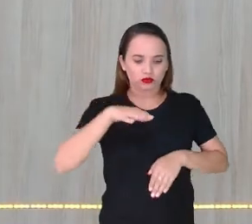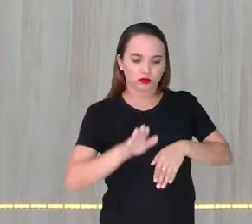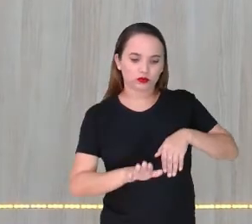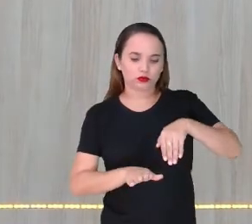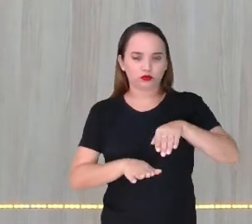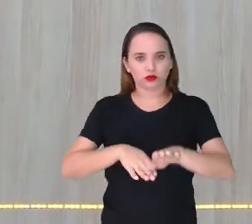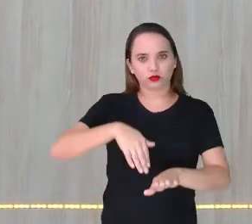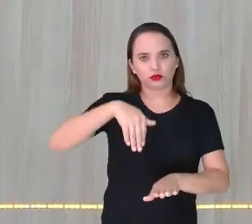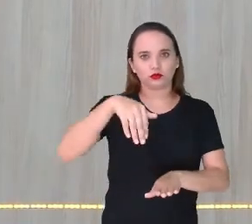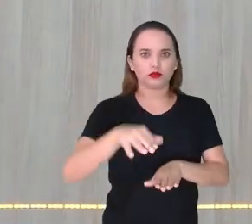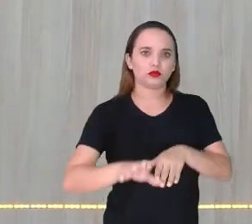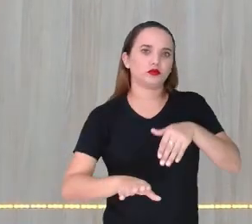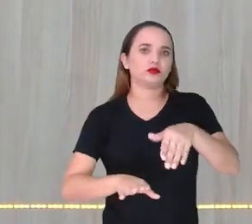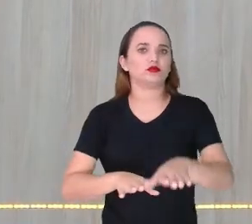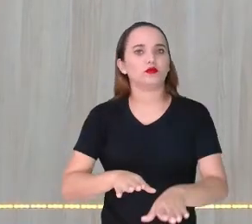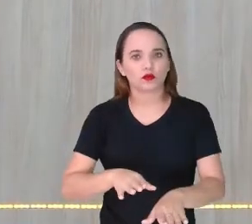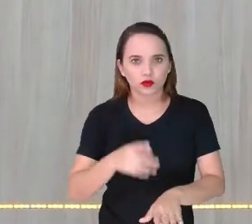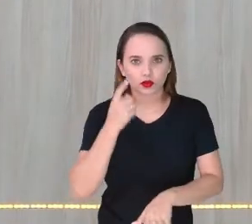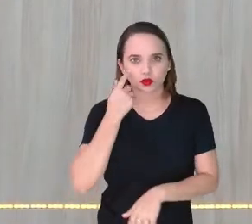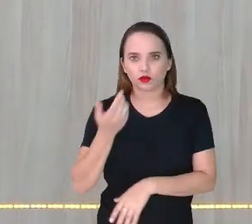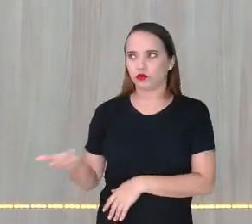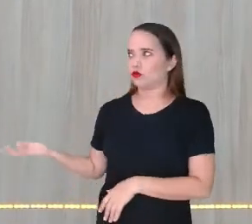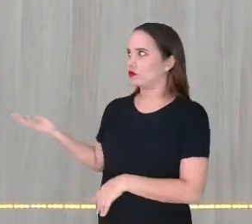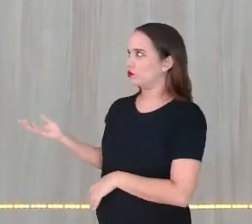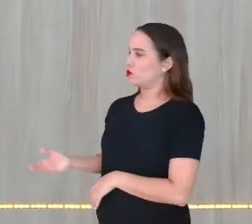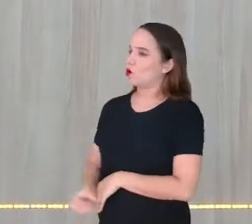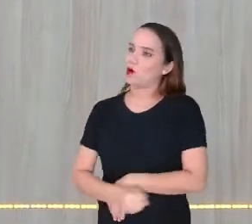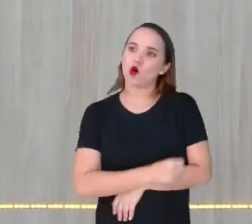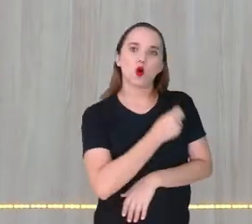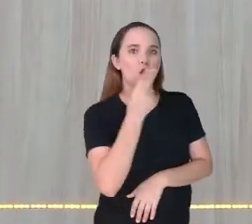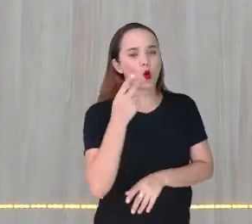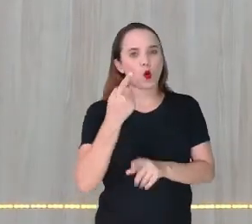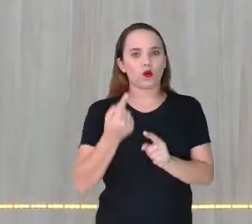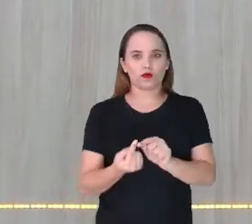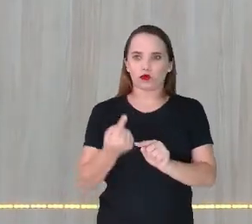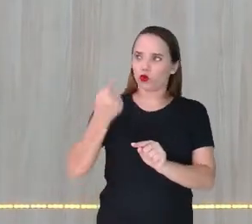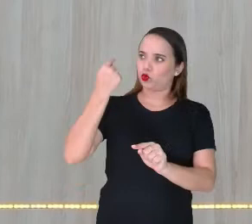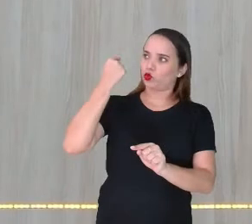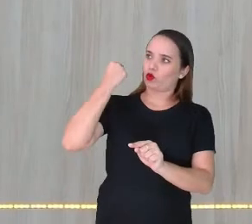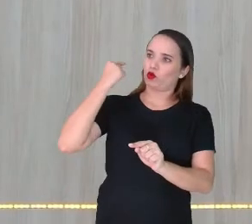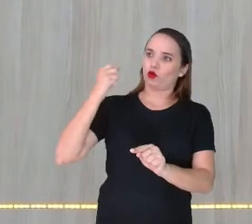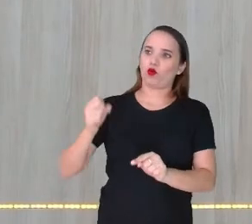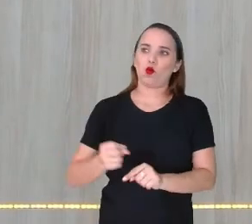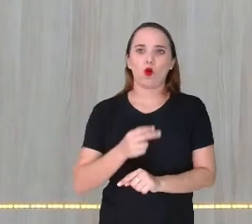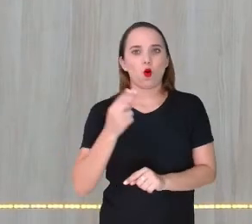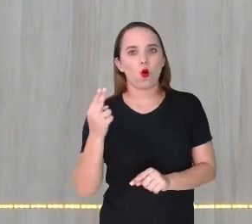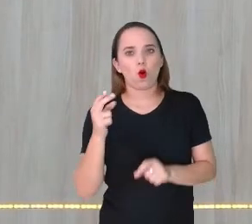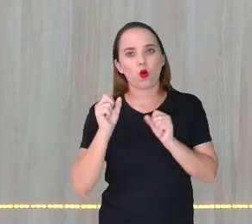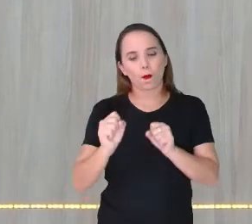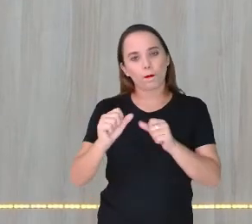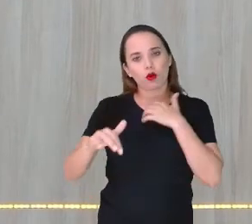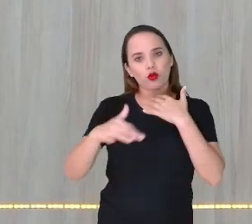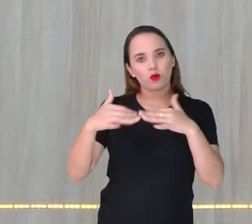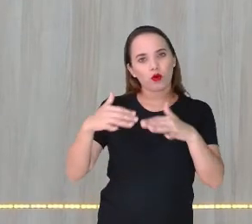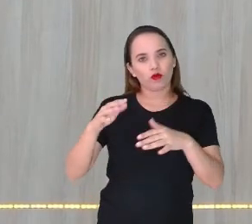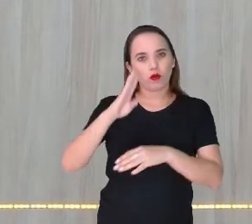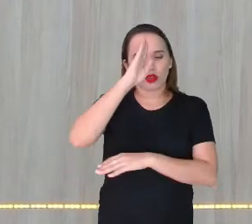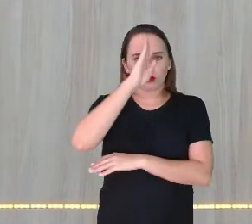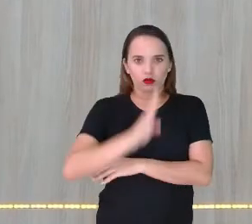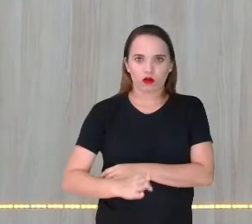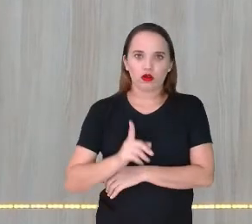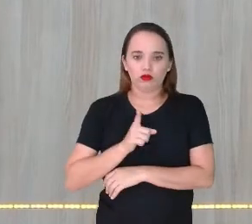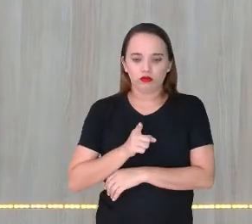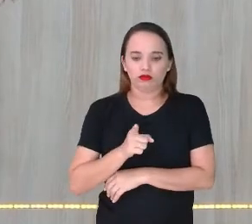até vocês, por exemplo, chegar aqui até perto da câmera, ou voltar, ou eu posso fazer um movimento direcionado para